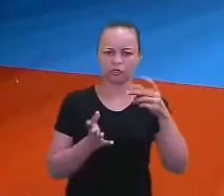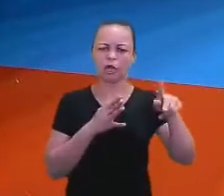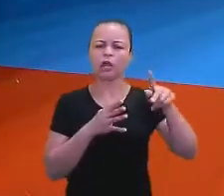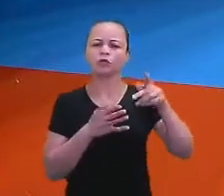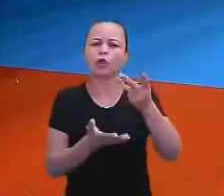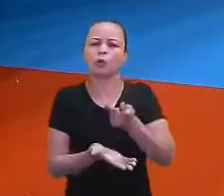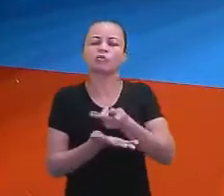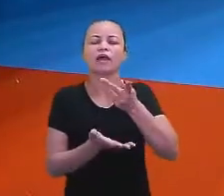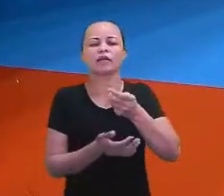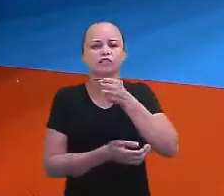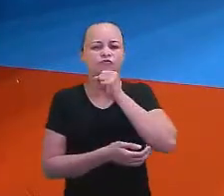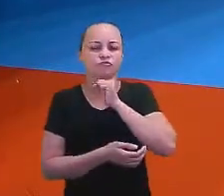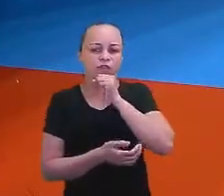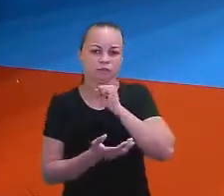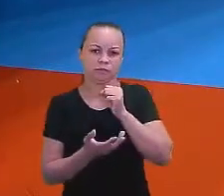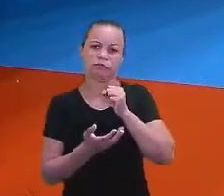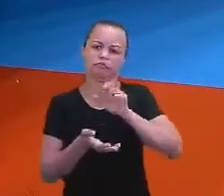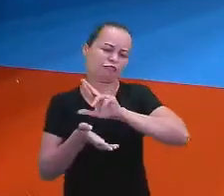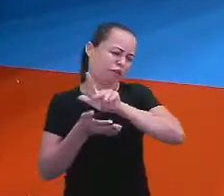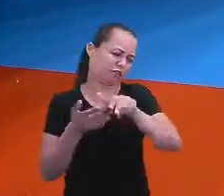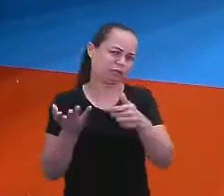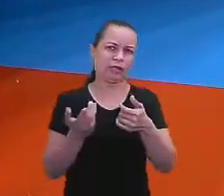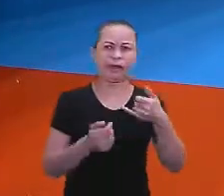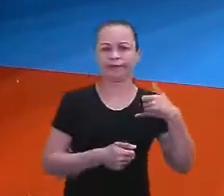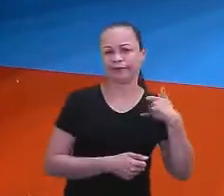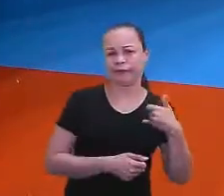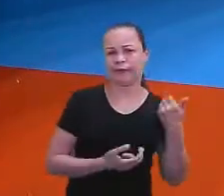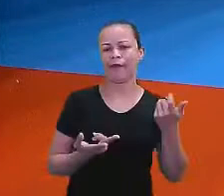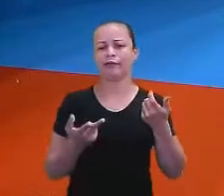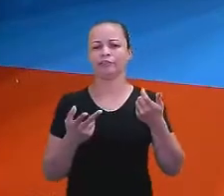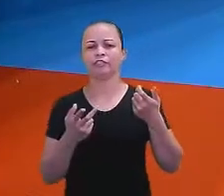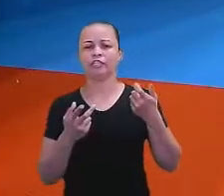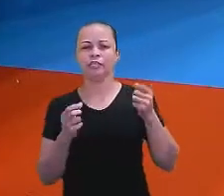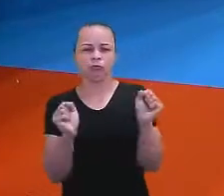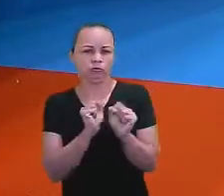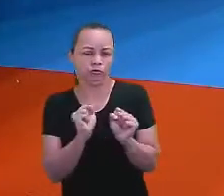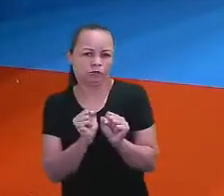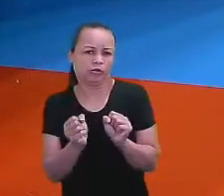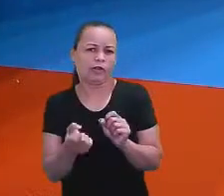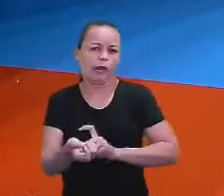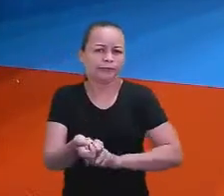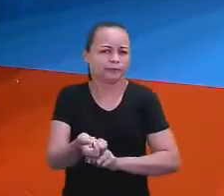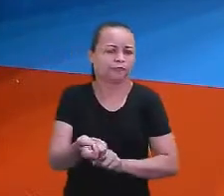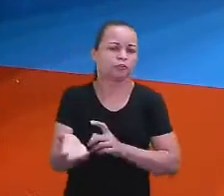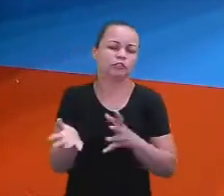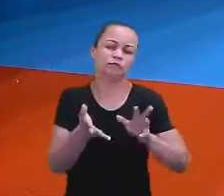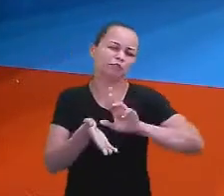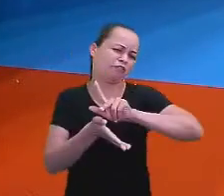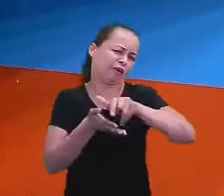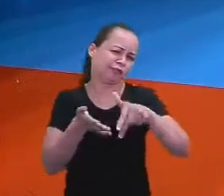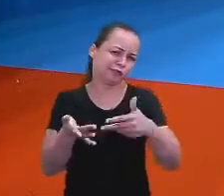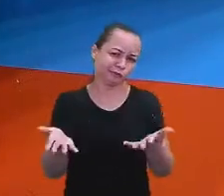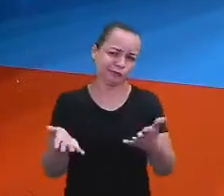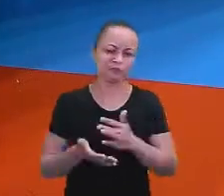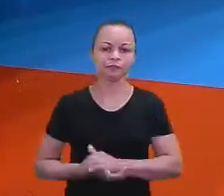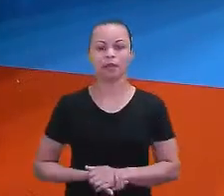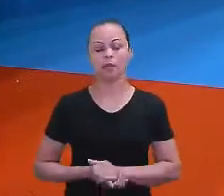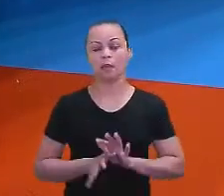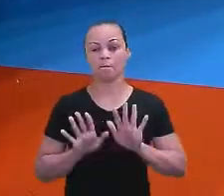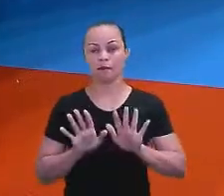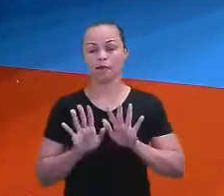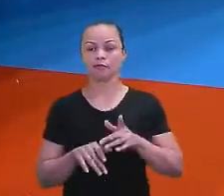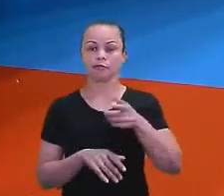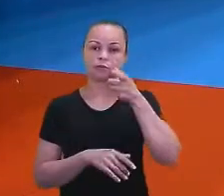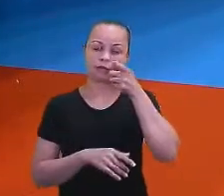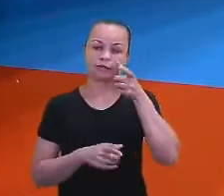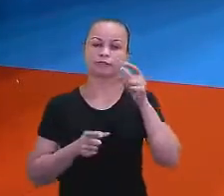envelhecimento. Vários fatores contribuem para isso acontecer. Claro, a idade, estresse crônico e muitos outros. Mas o que é interessante é que